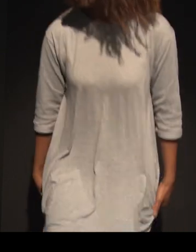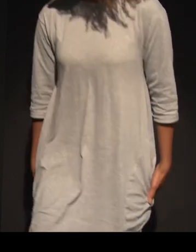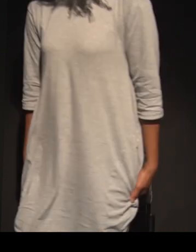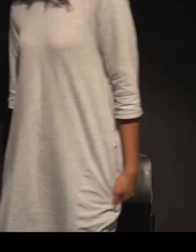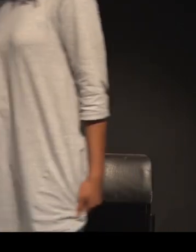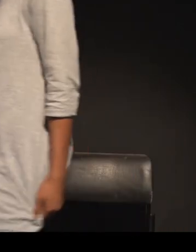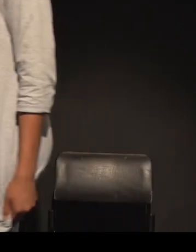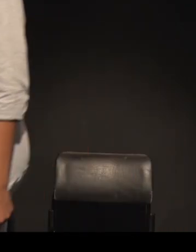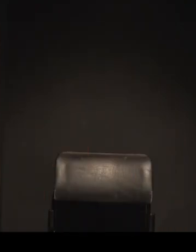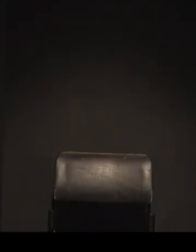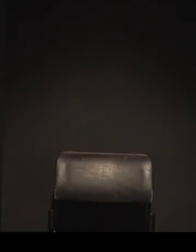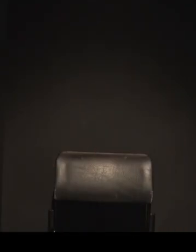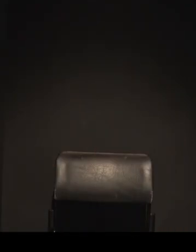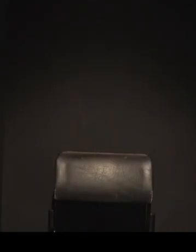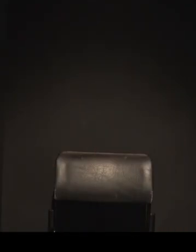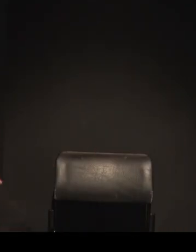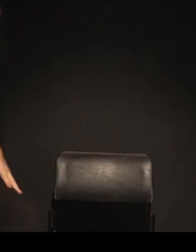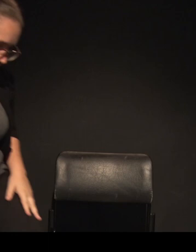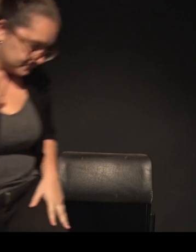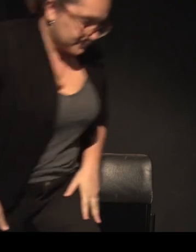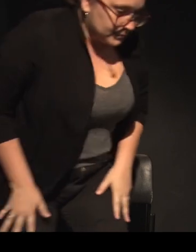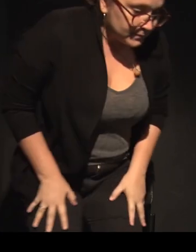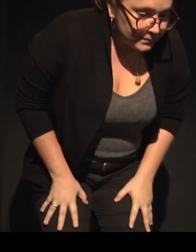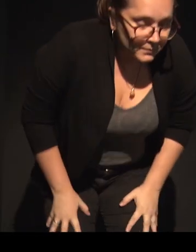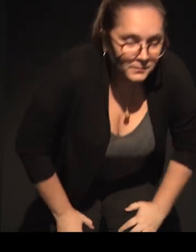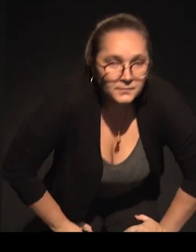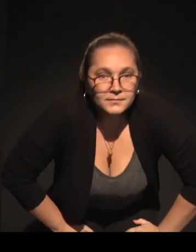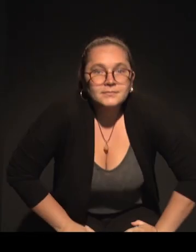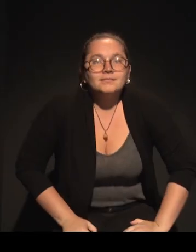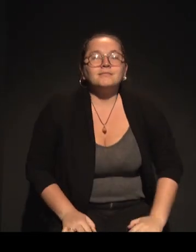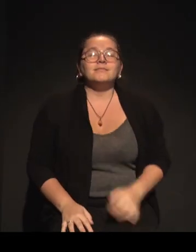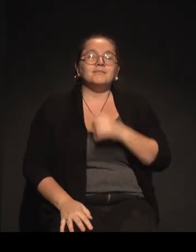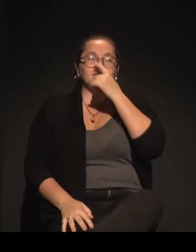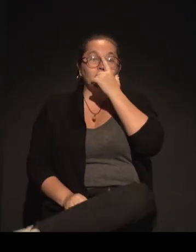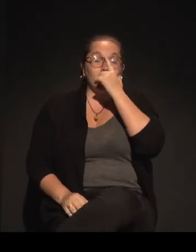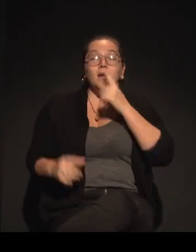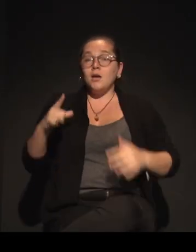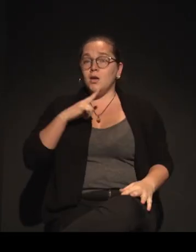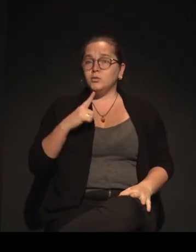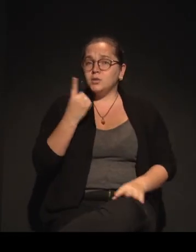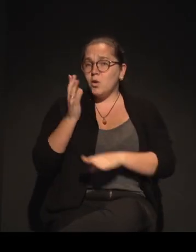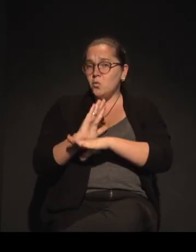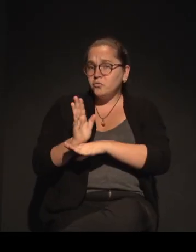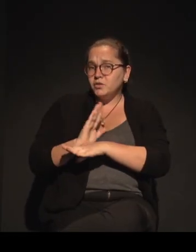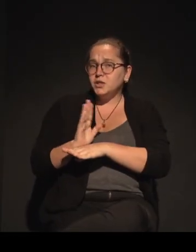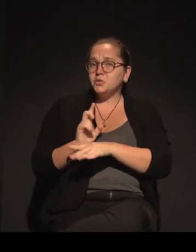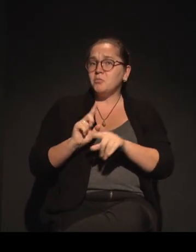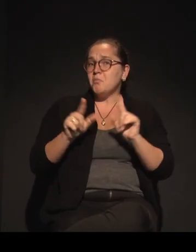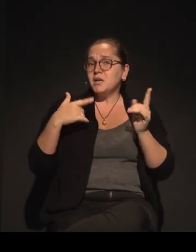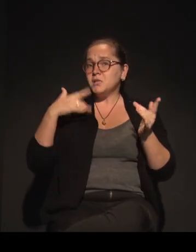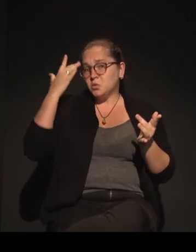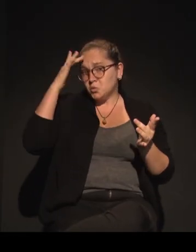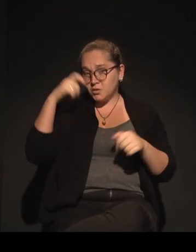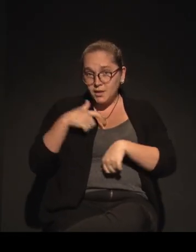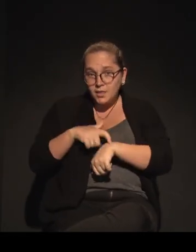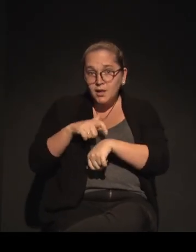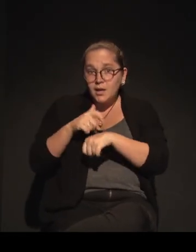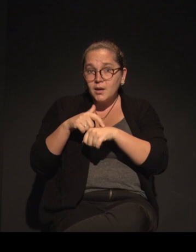eu tinha um pequeno vídeo mas não é ser só o final será que poderia apresentar daniel